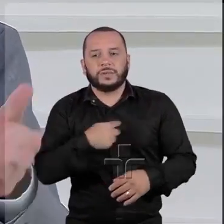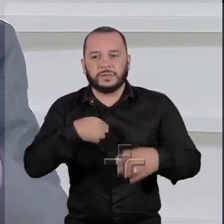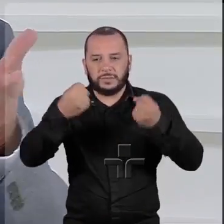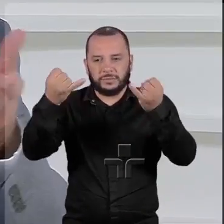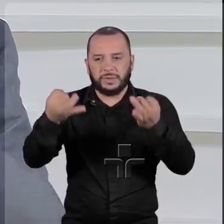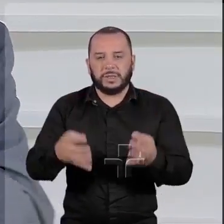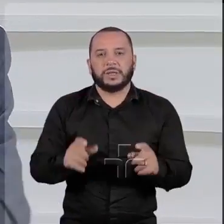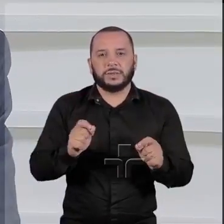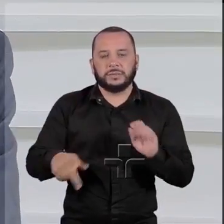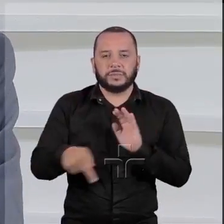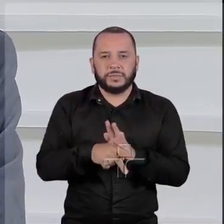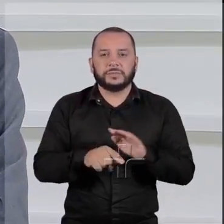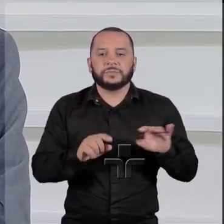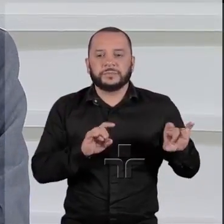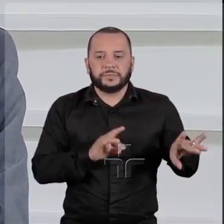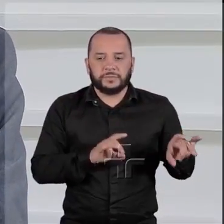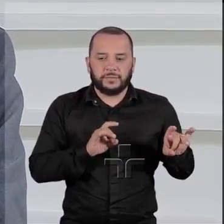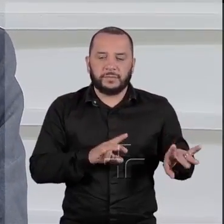muita